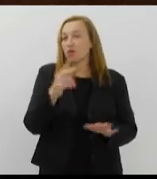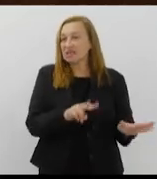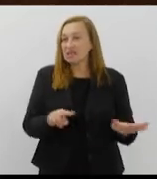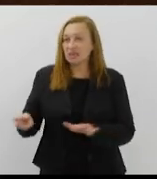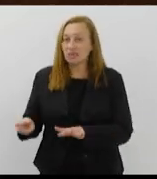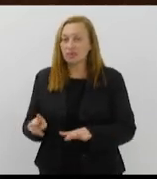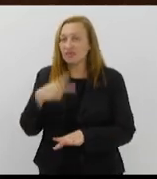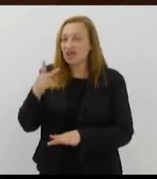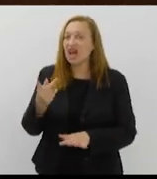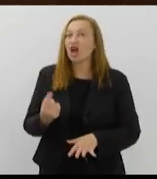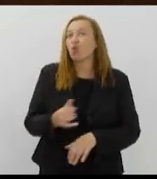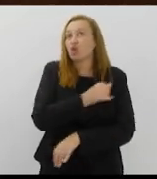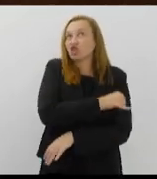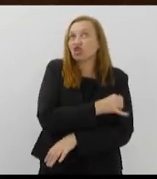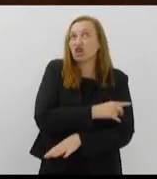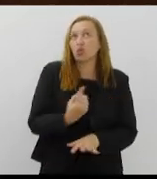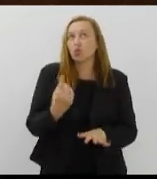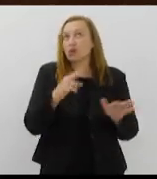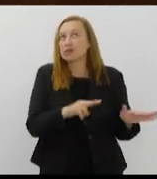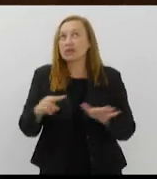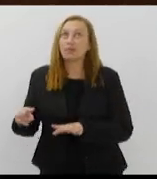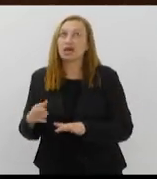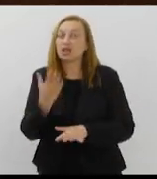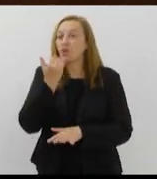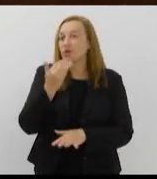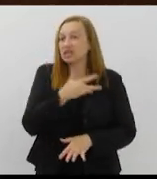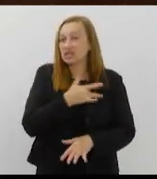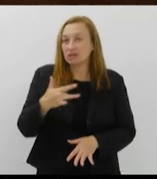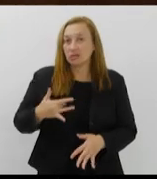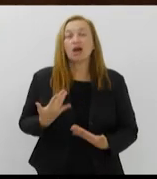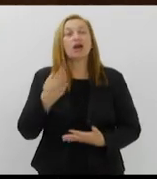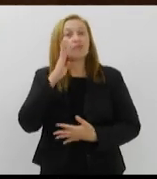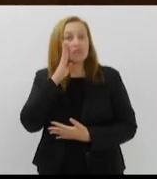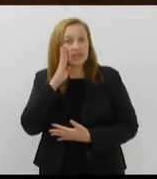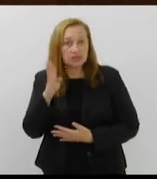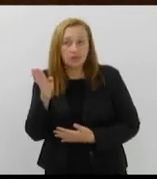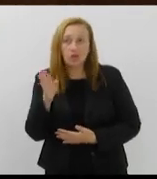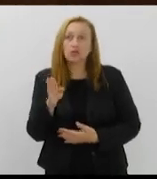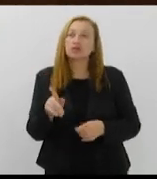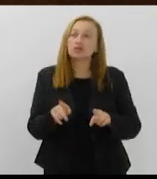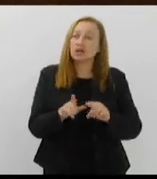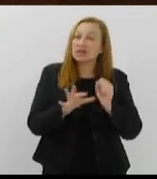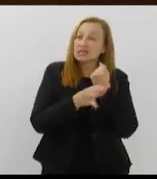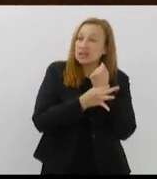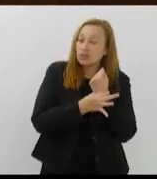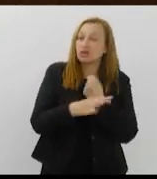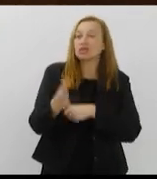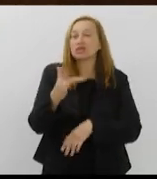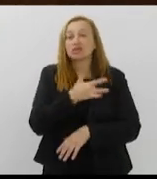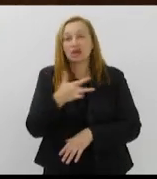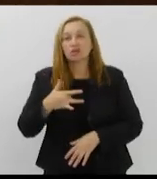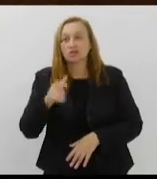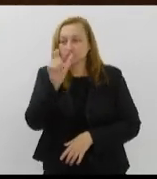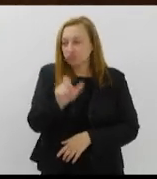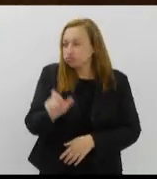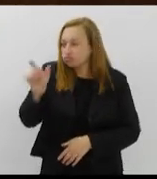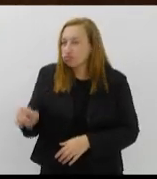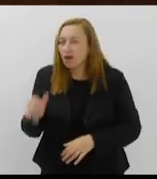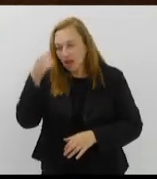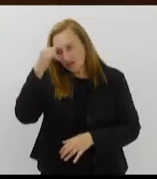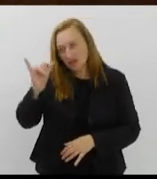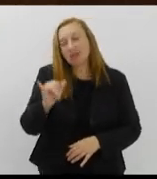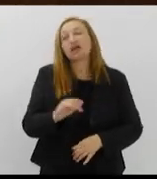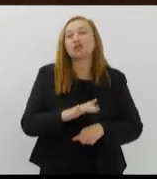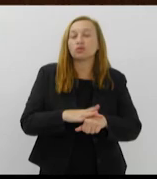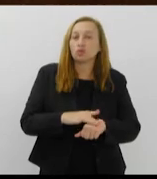trazer o debate da garantia da alimentação saudável. Uma alimentação saudável é fundamental para garantir a saúde das pessoas, evitar